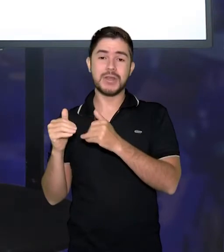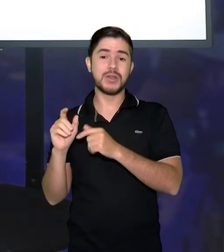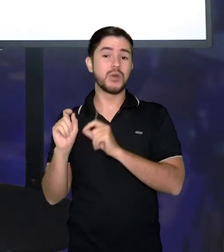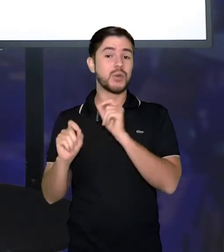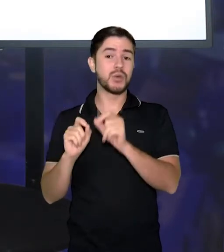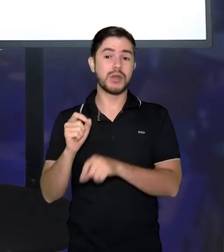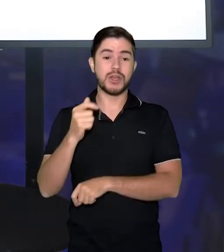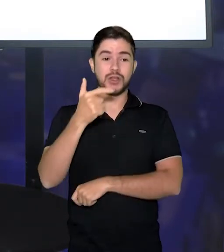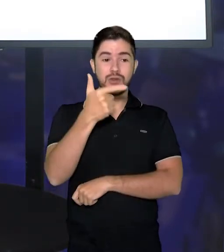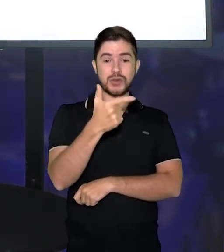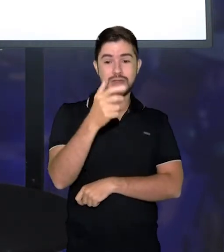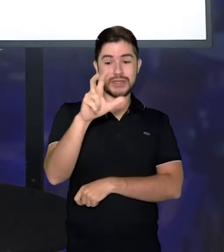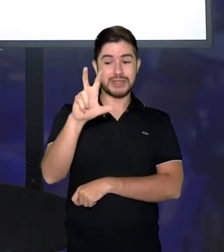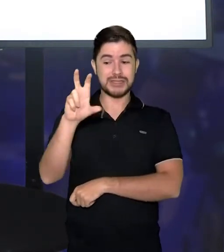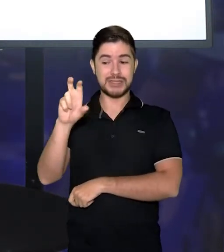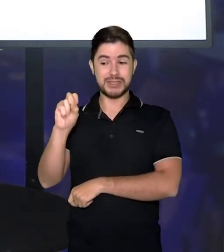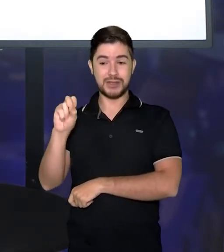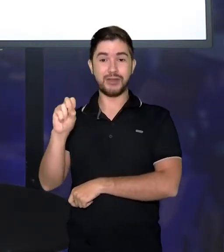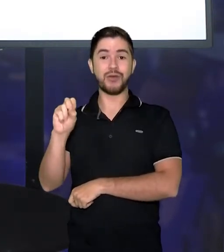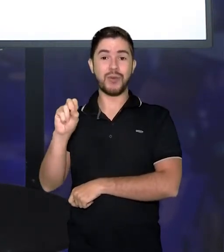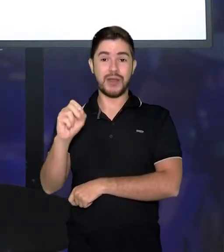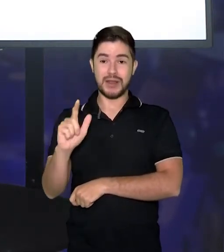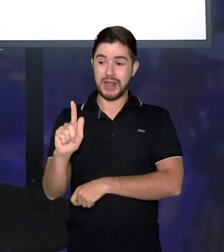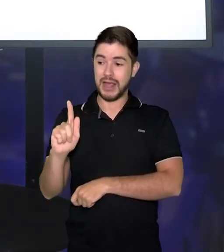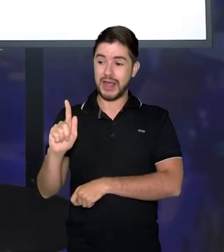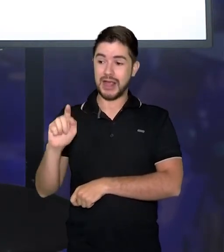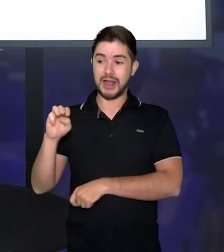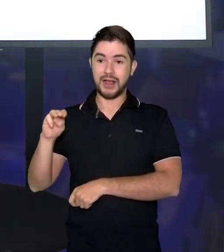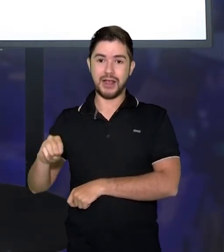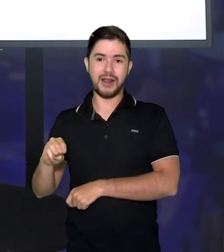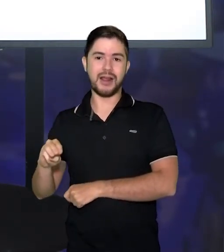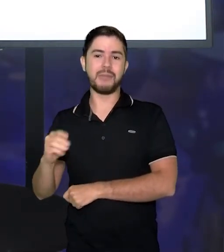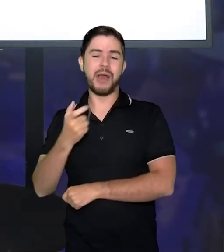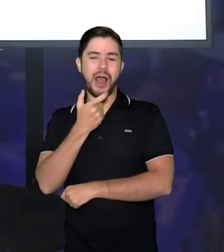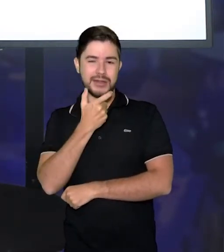250 gramas de biscoito.